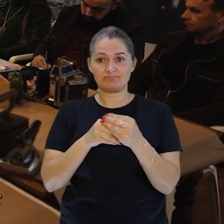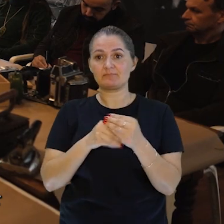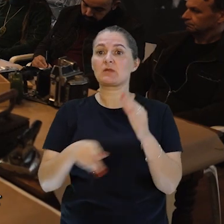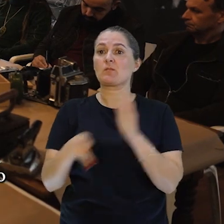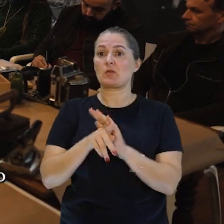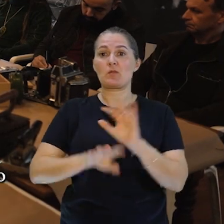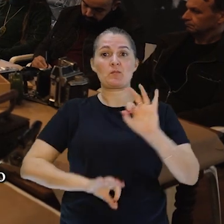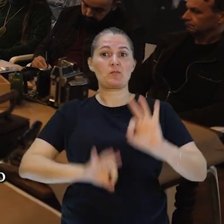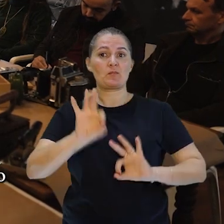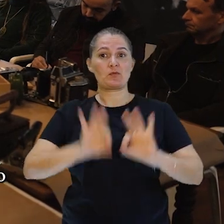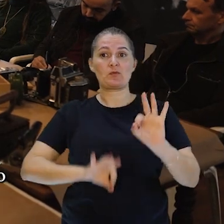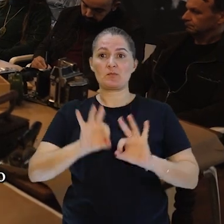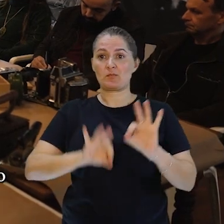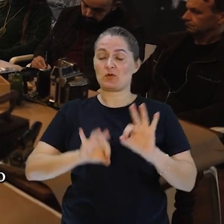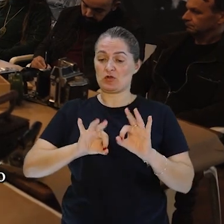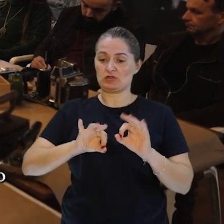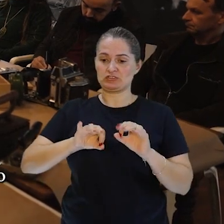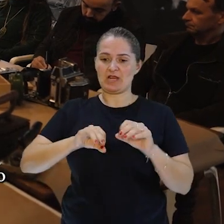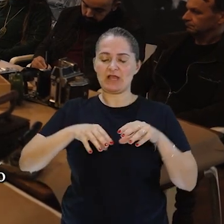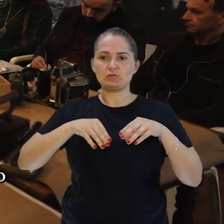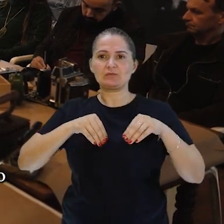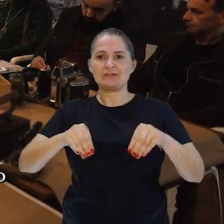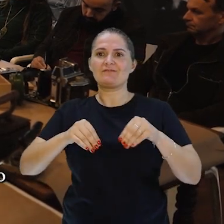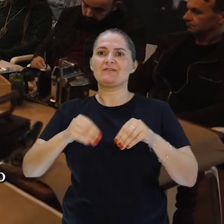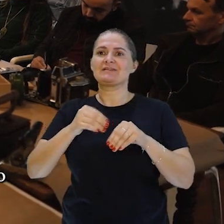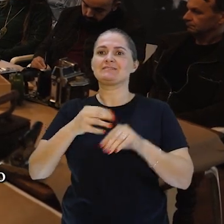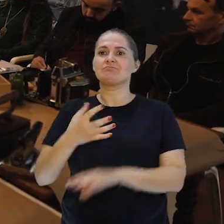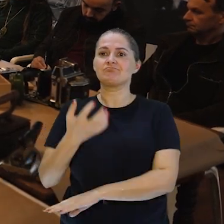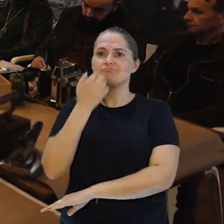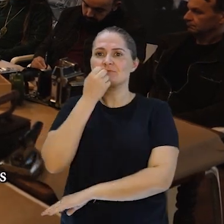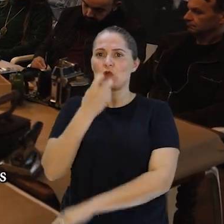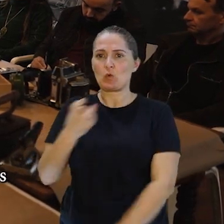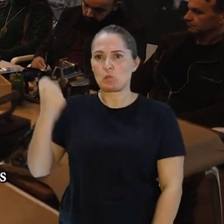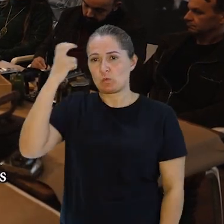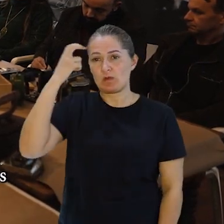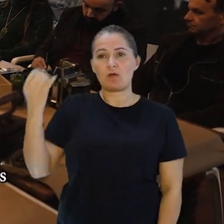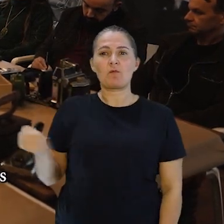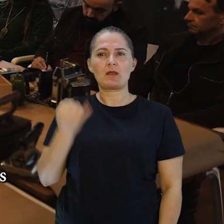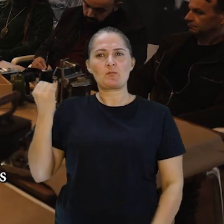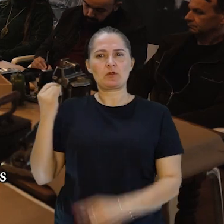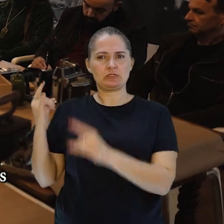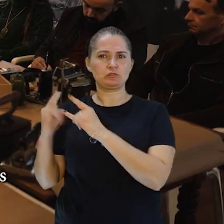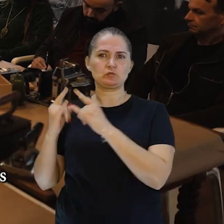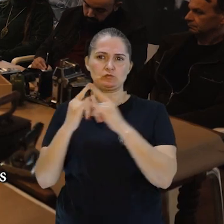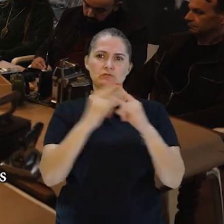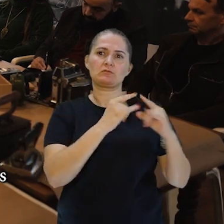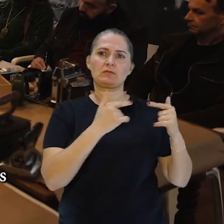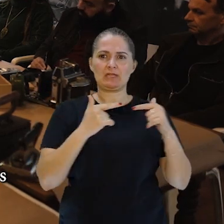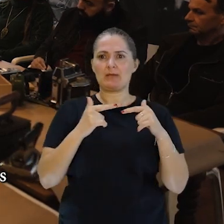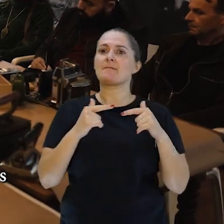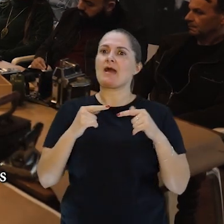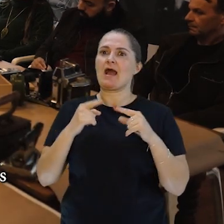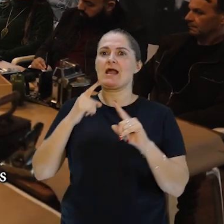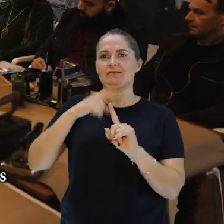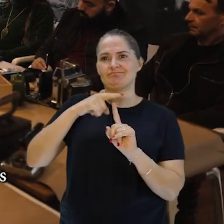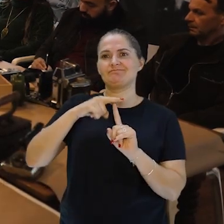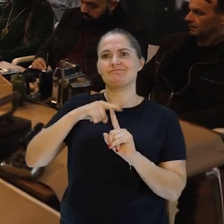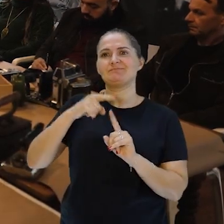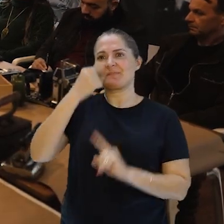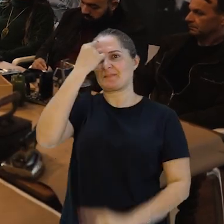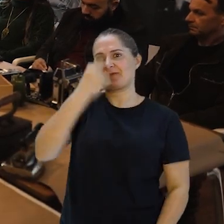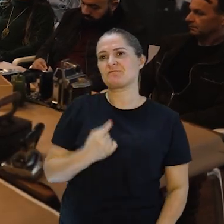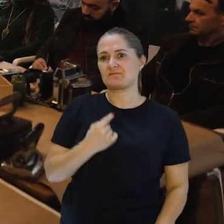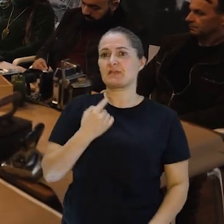formação complementar em elaboração de projetos de intervenção em bens culturais, que é bem importante para as instituições que trabalham com isso,